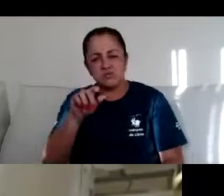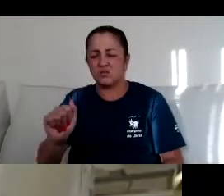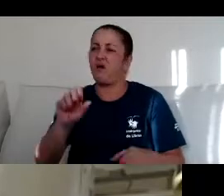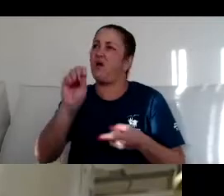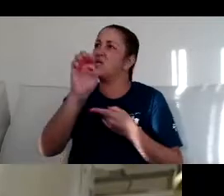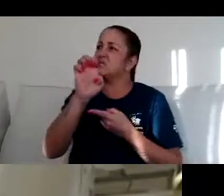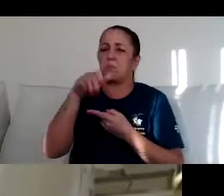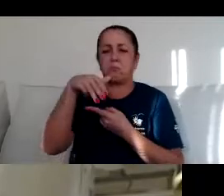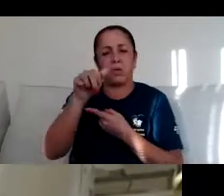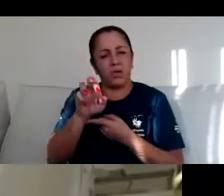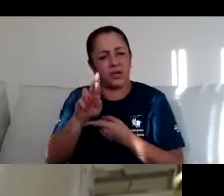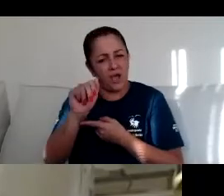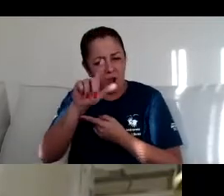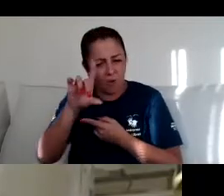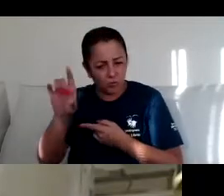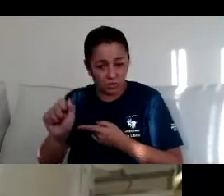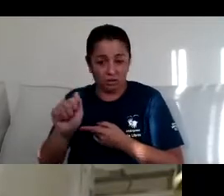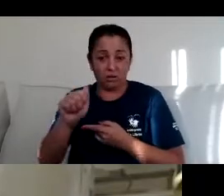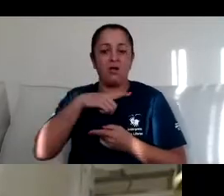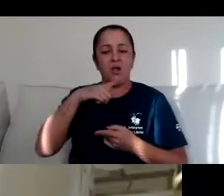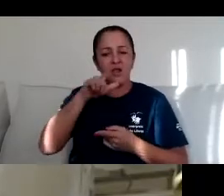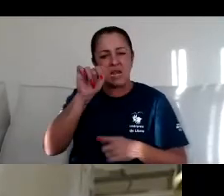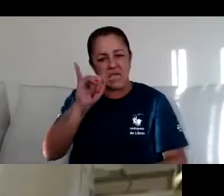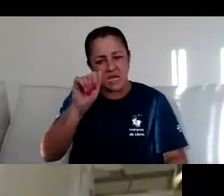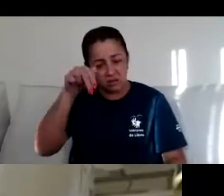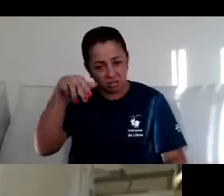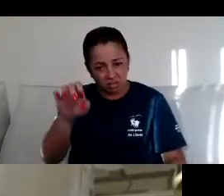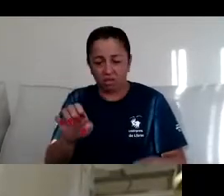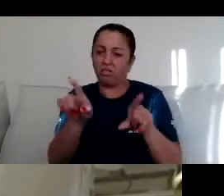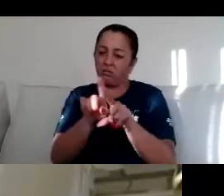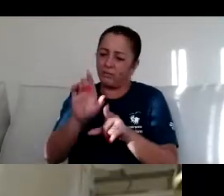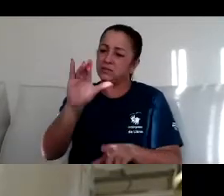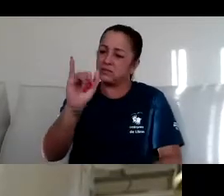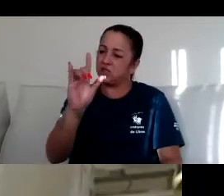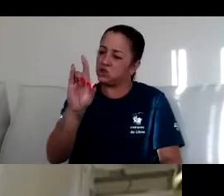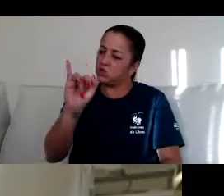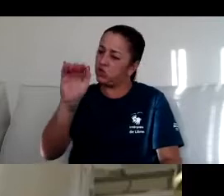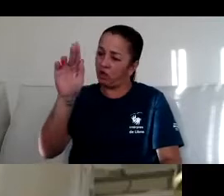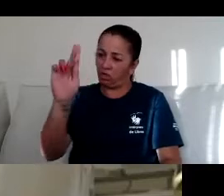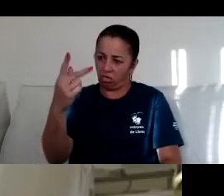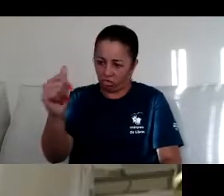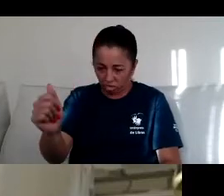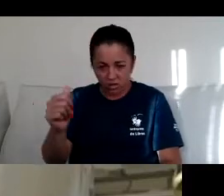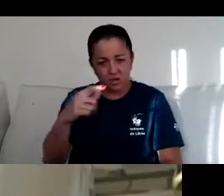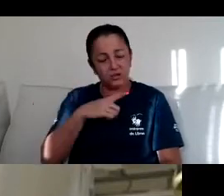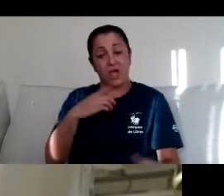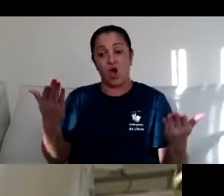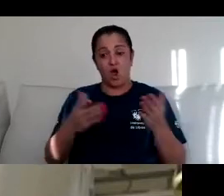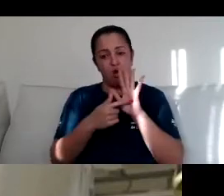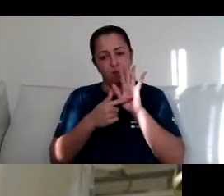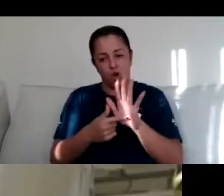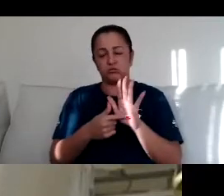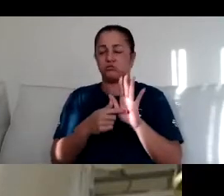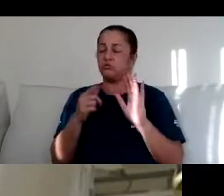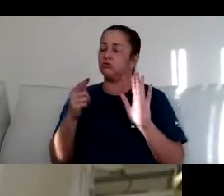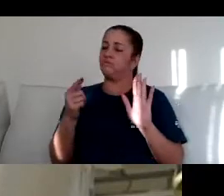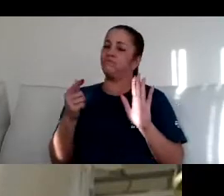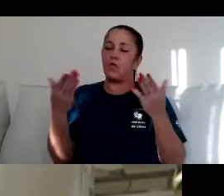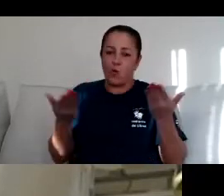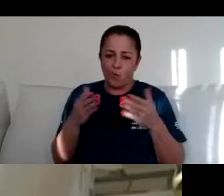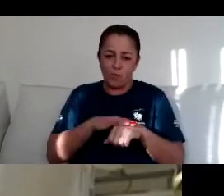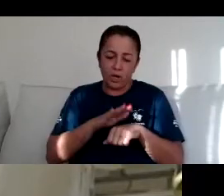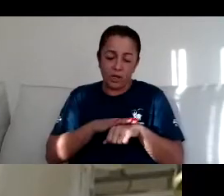Ribeiro, Iane Leão e Cidinha da Silva. Destaco nesse momento que o sucesso desses encontros se devia